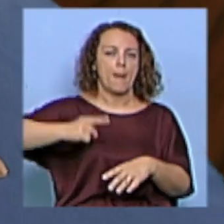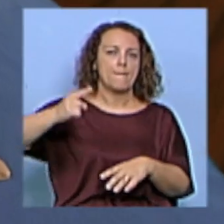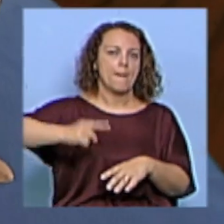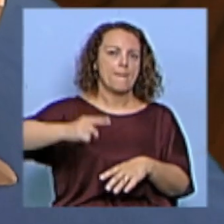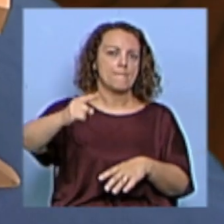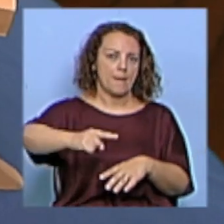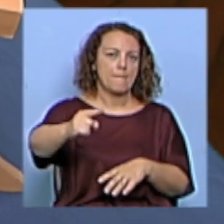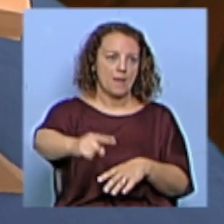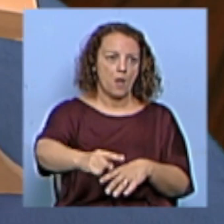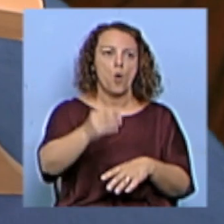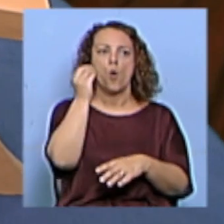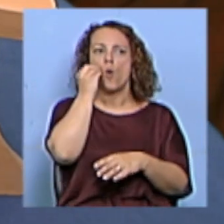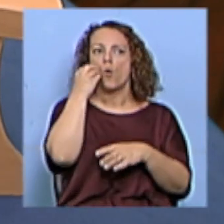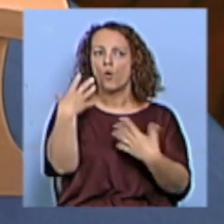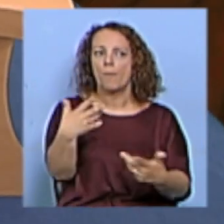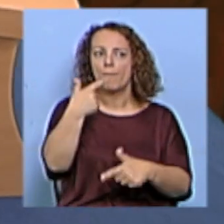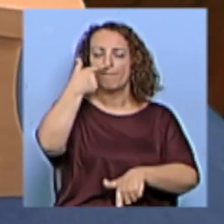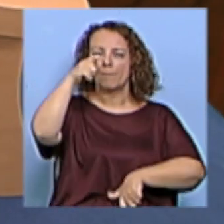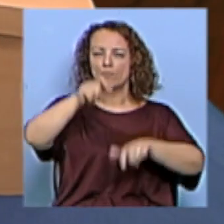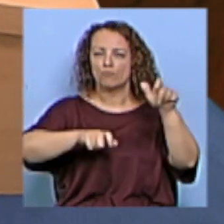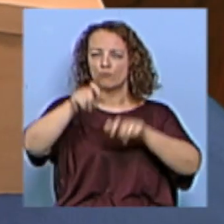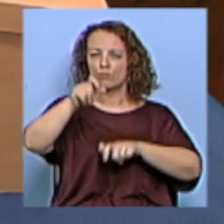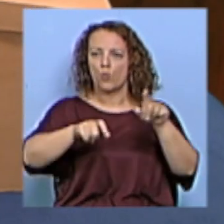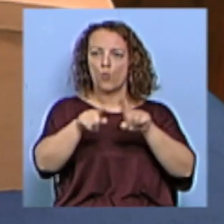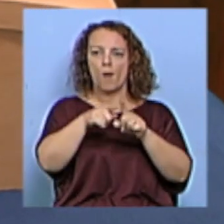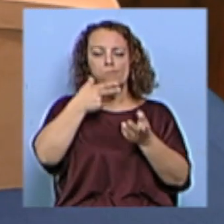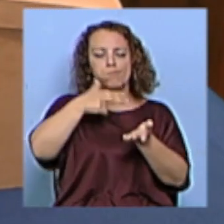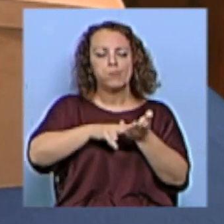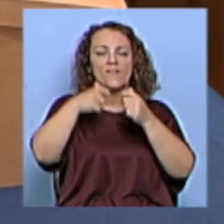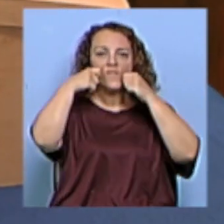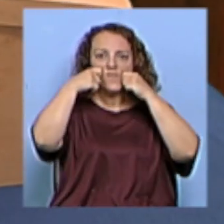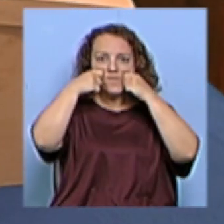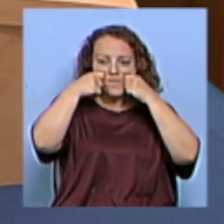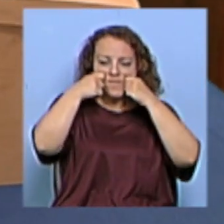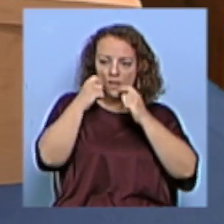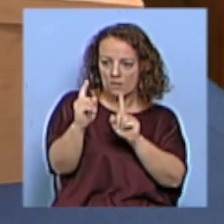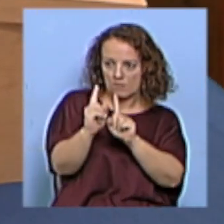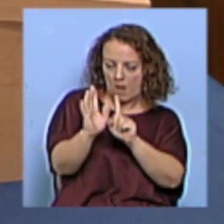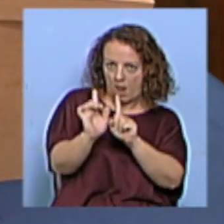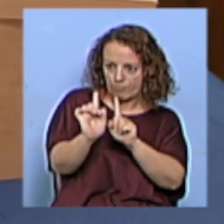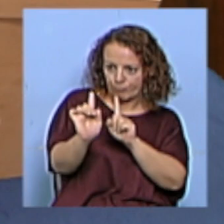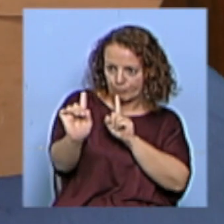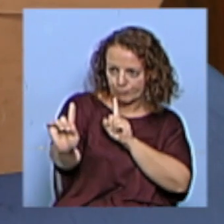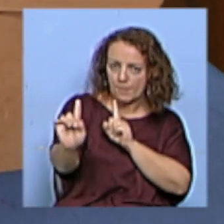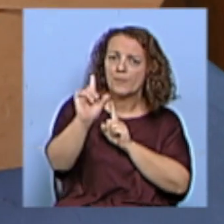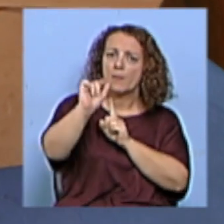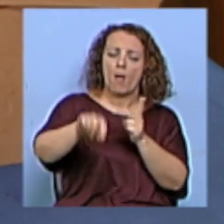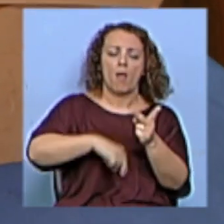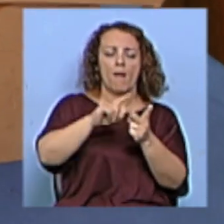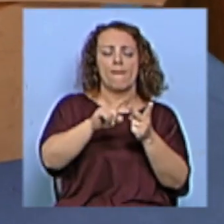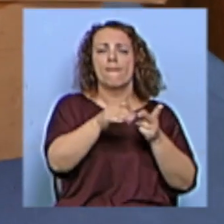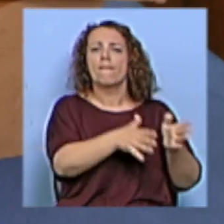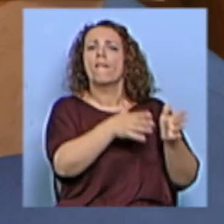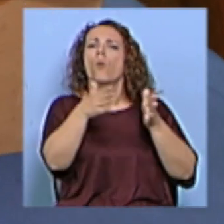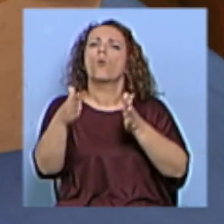Isto é, o afastamento entre as pessoas em saúde física E por um lado, e por outro lado, tudo aquilo que tem a ver